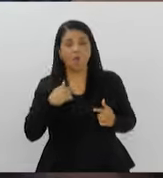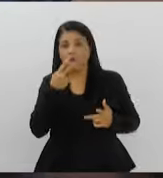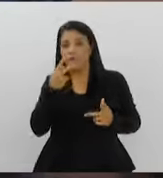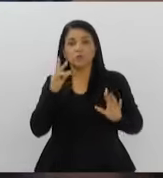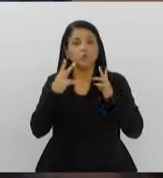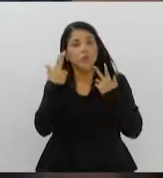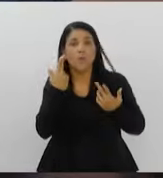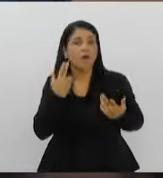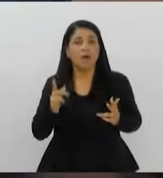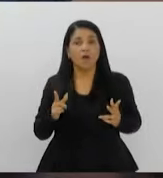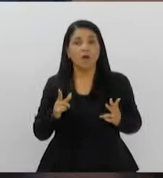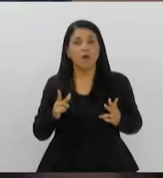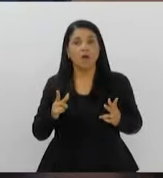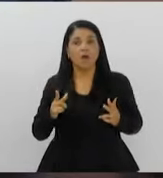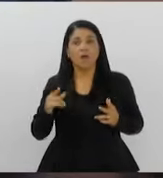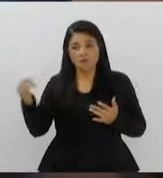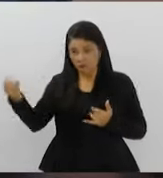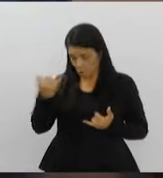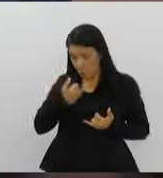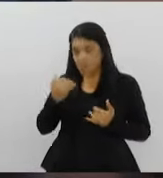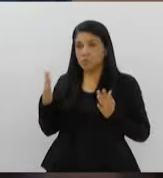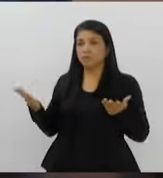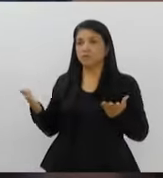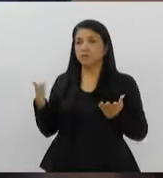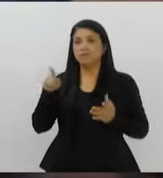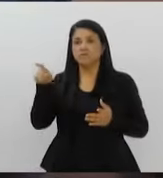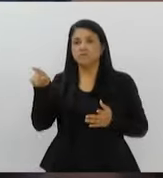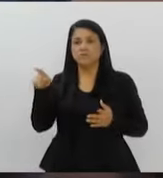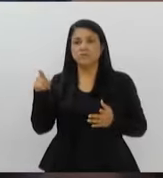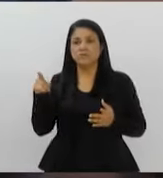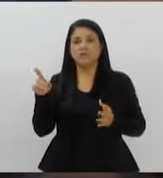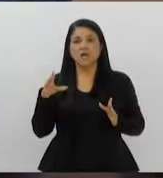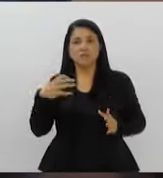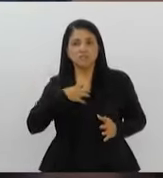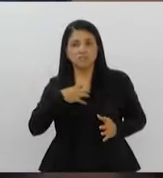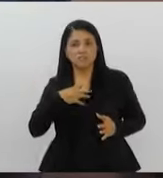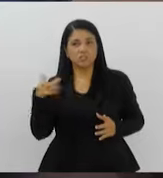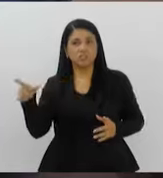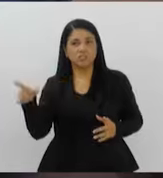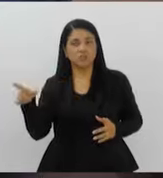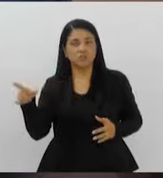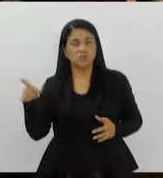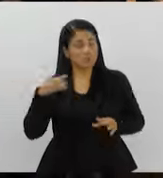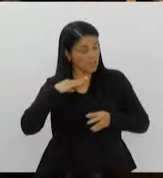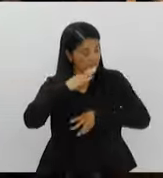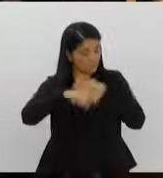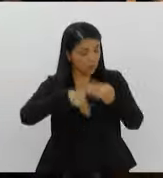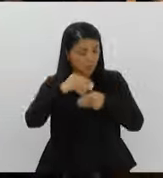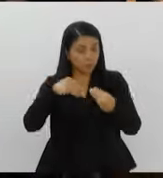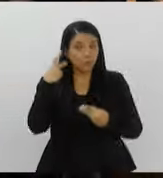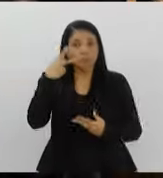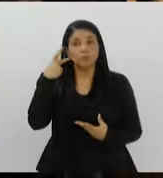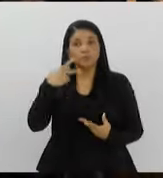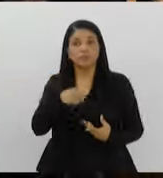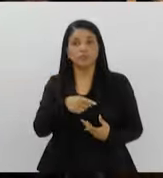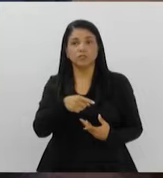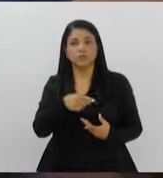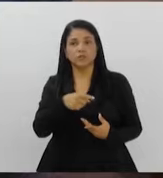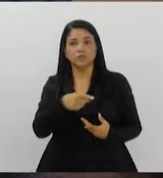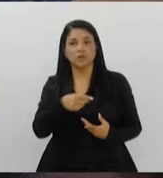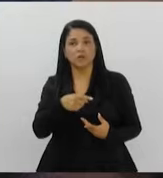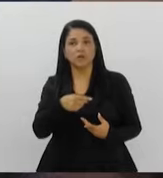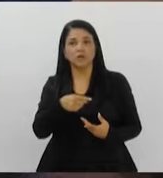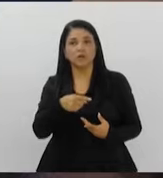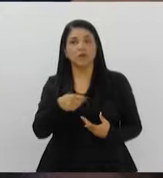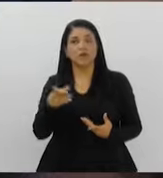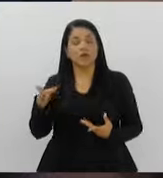do Dentro lá? Fala comigo, rapaz. Vossa Excelência tá tomando as dores do prefeito Eduardo Paes e você. Tá misturando política aqui, presidente. Vossa Excelência tá tomando as dores do